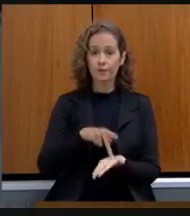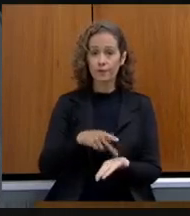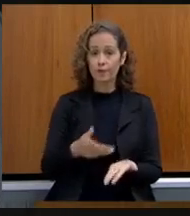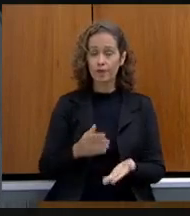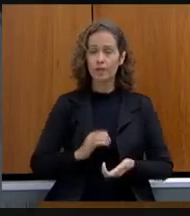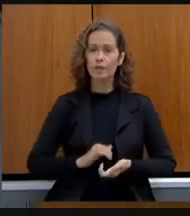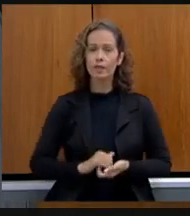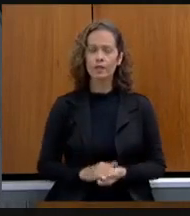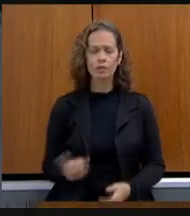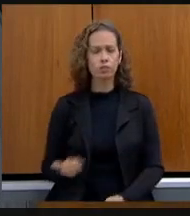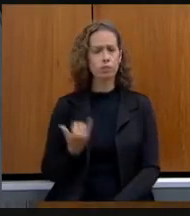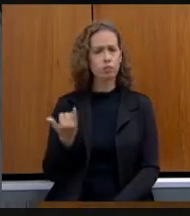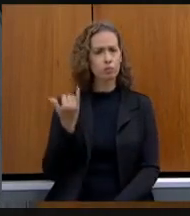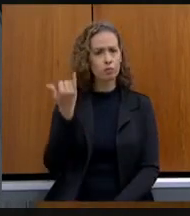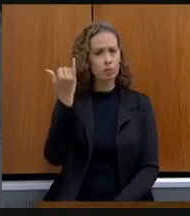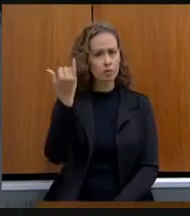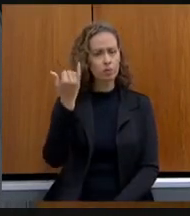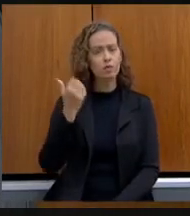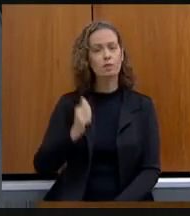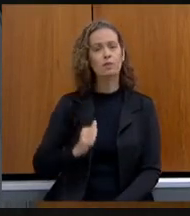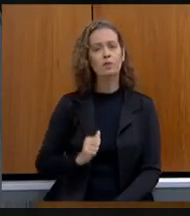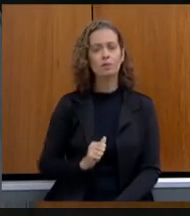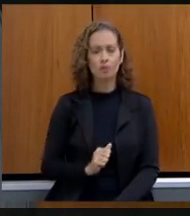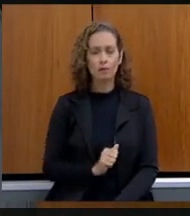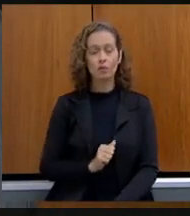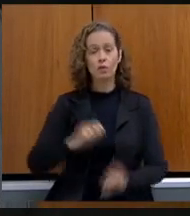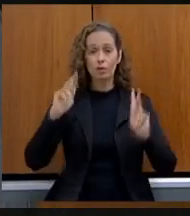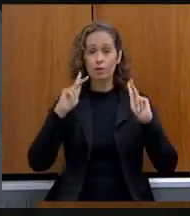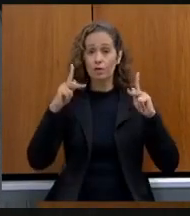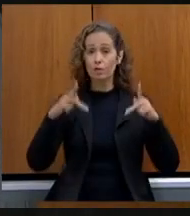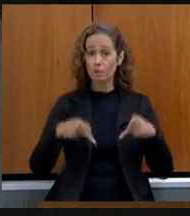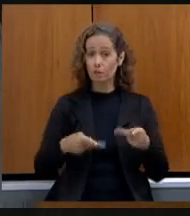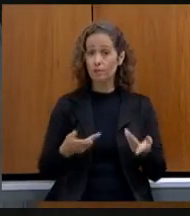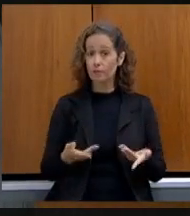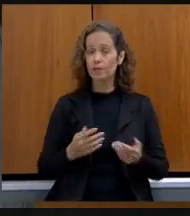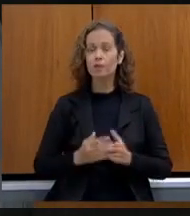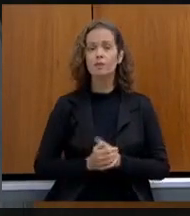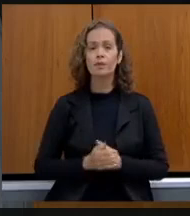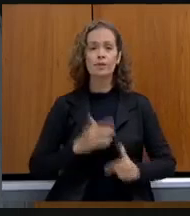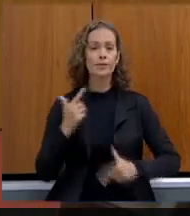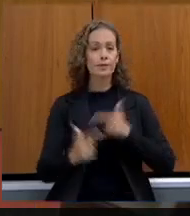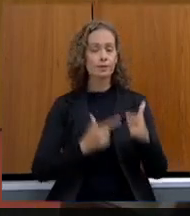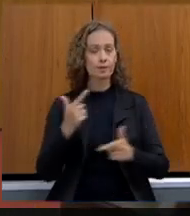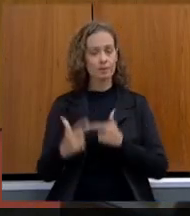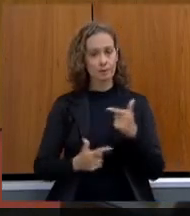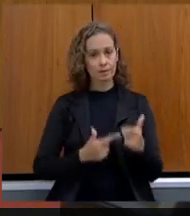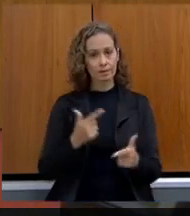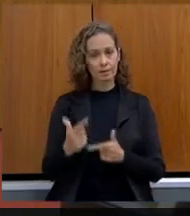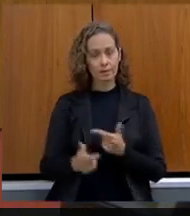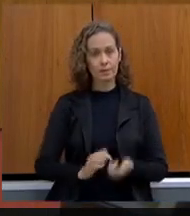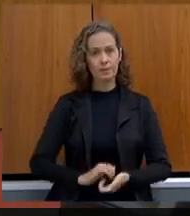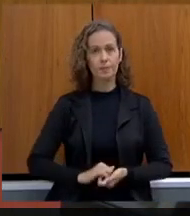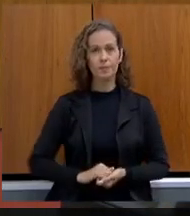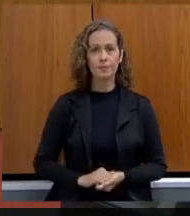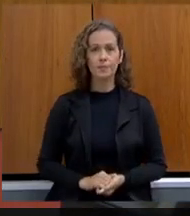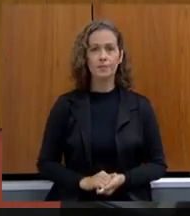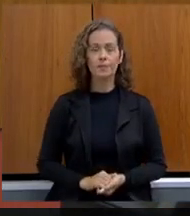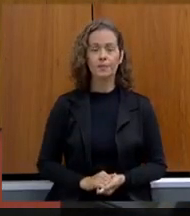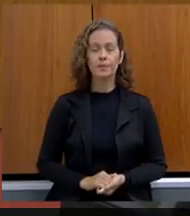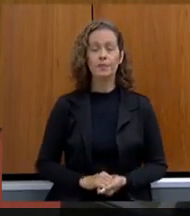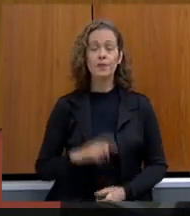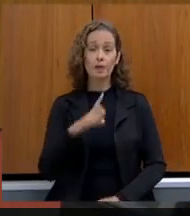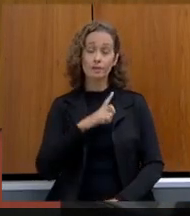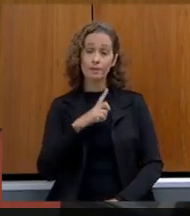muito muito importante muito reconhecemos muito melhor mente esse trabalho nós